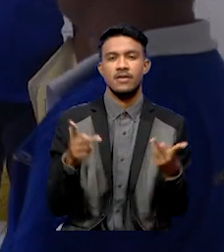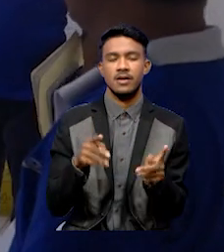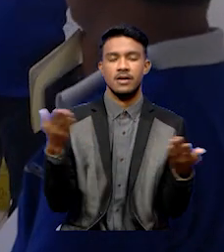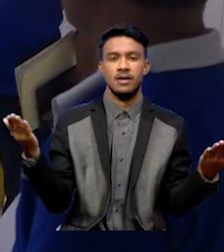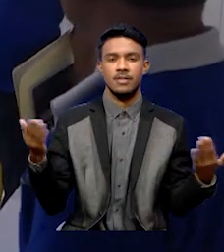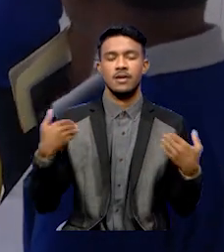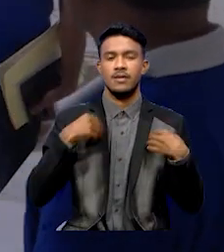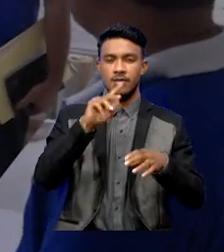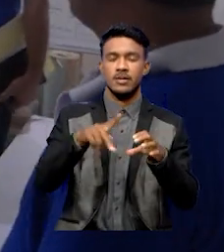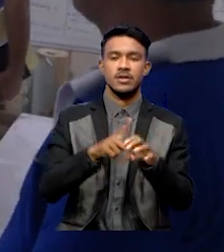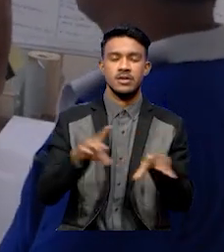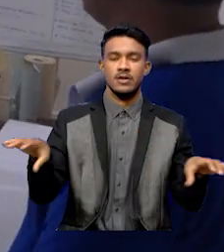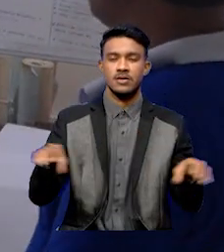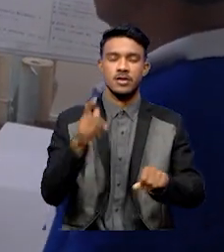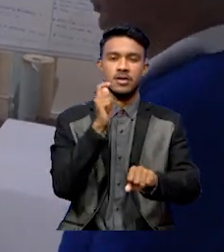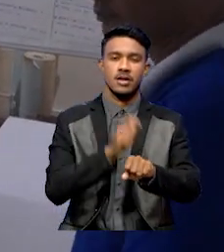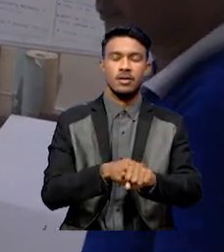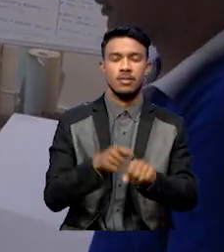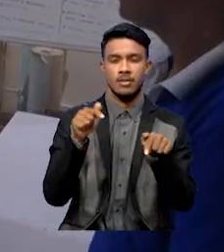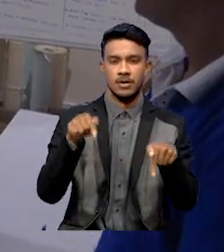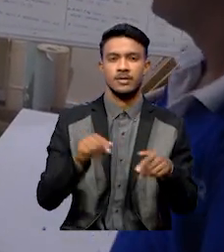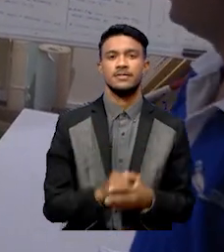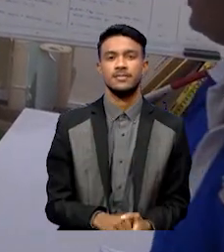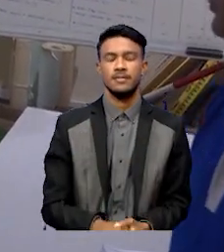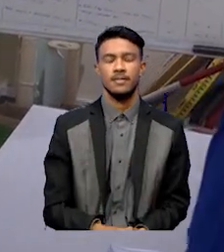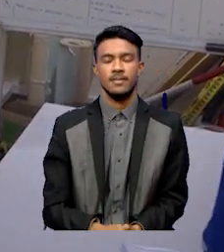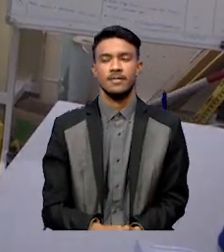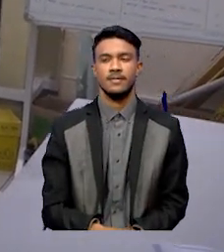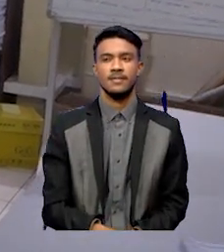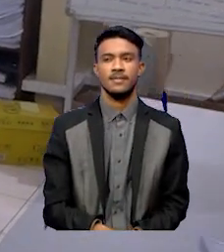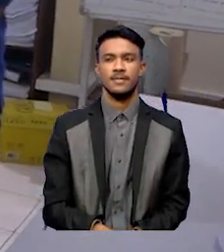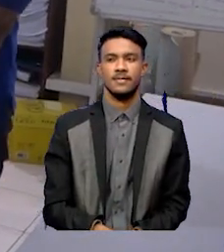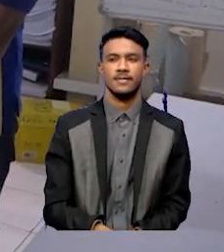e a serviço tomak durante ne. Laura da Cruz, Tito Silva, GMN.